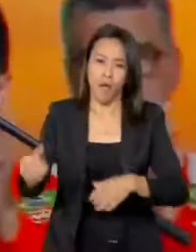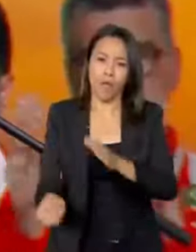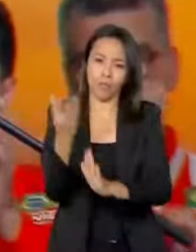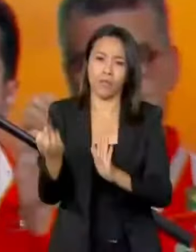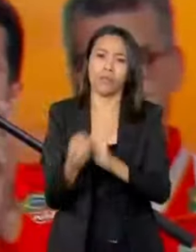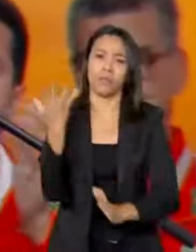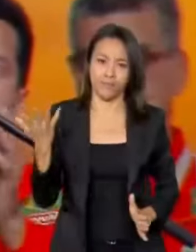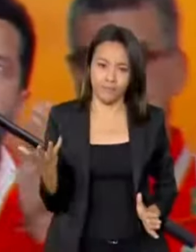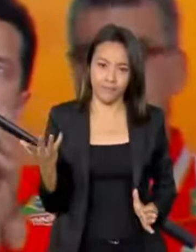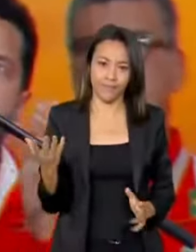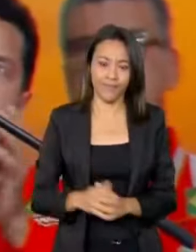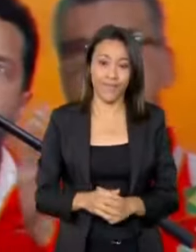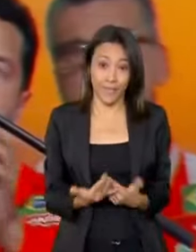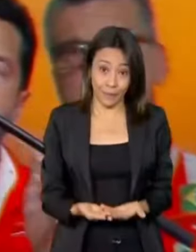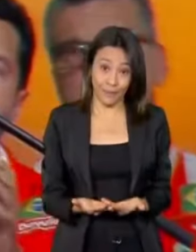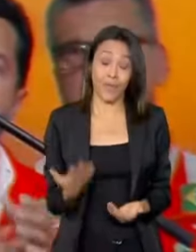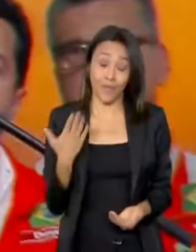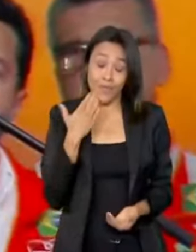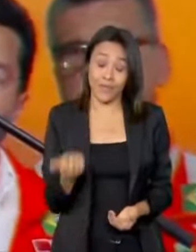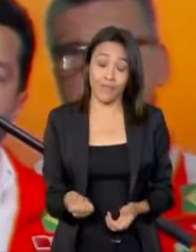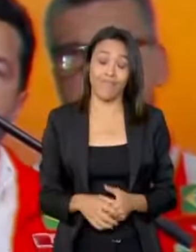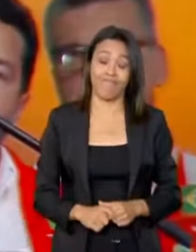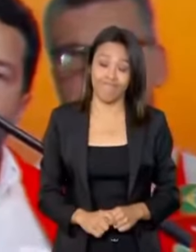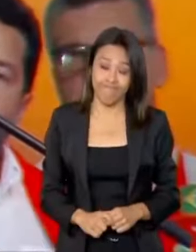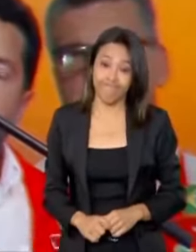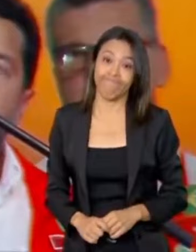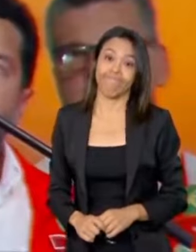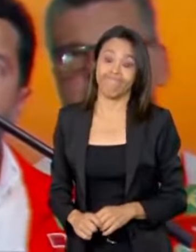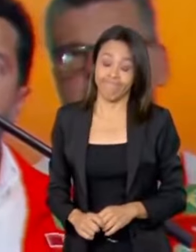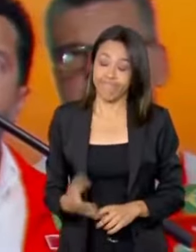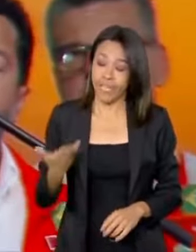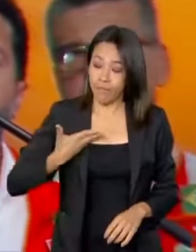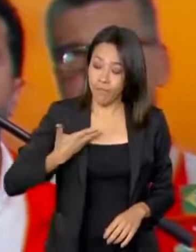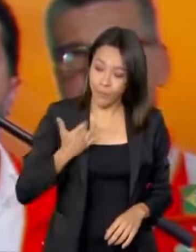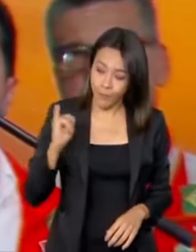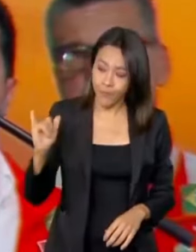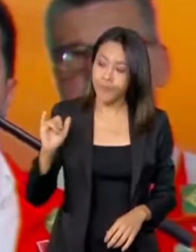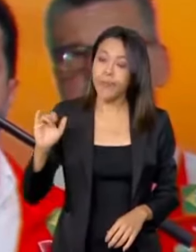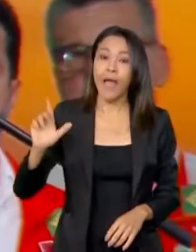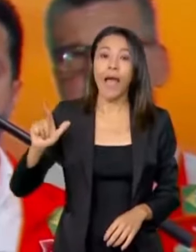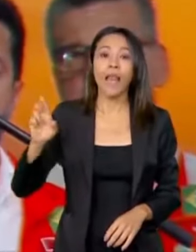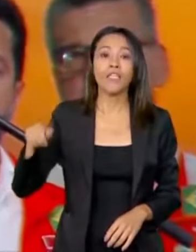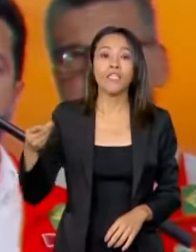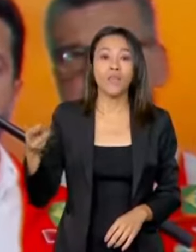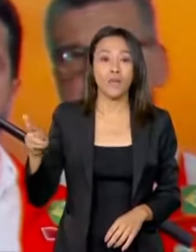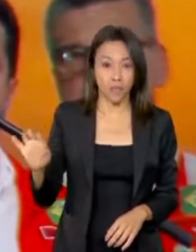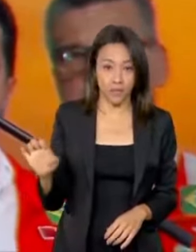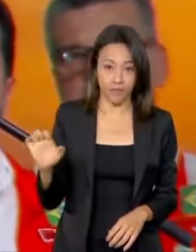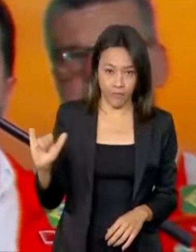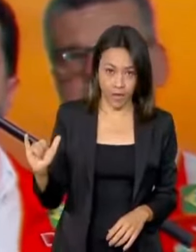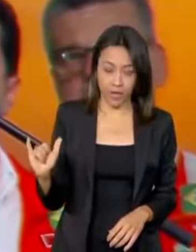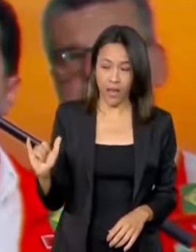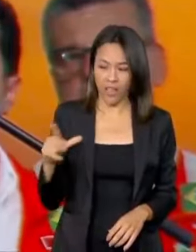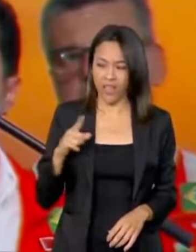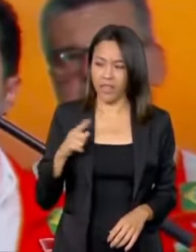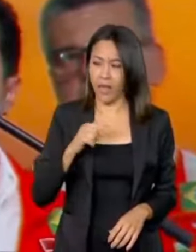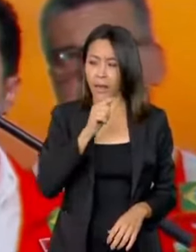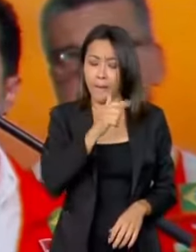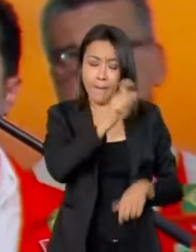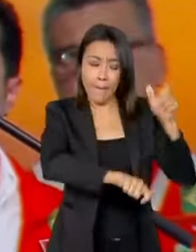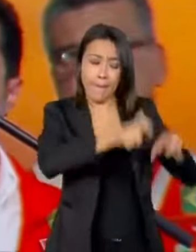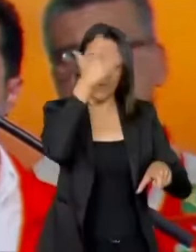Bem, eu sei, companheiro Alexandre, que tem gente que fica sentado